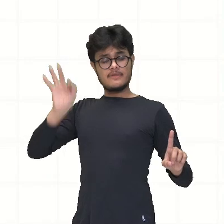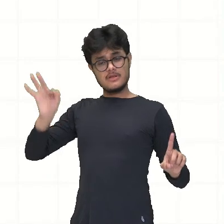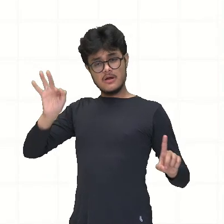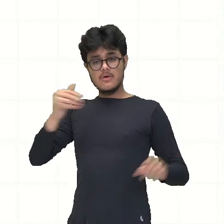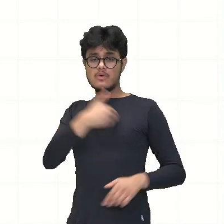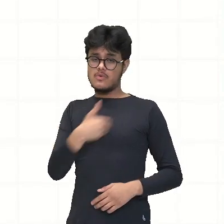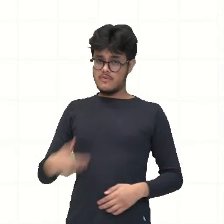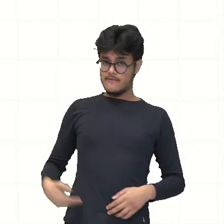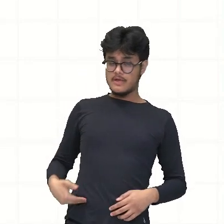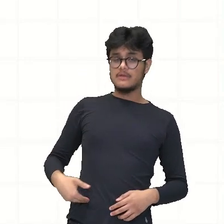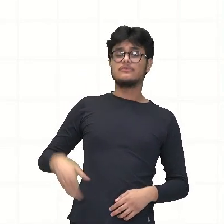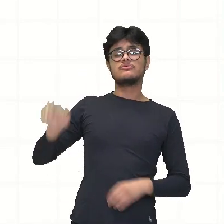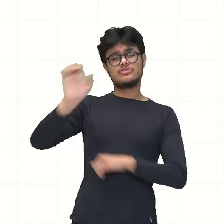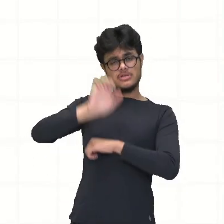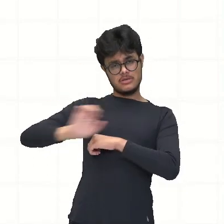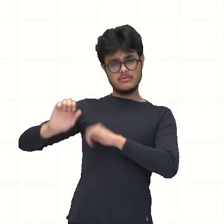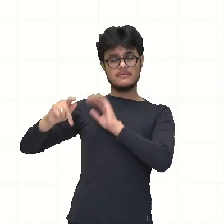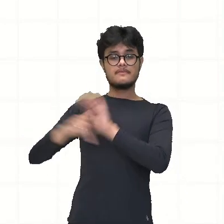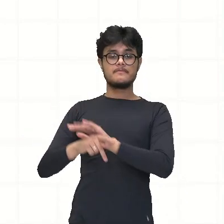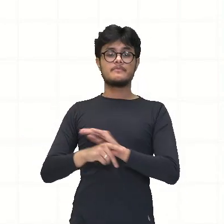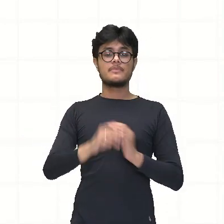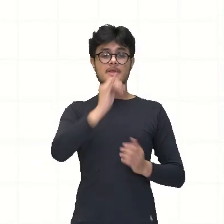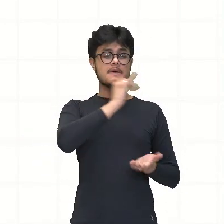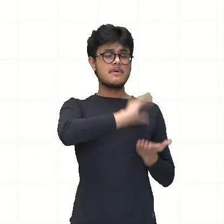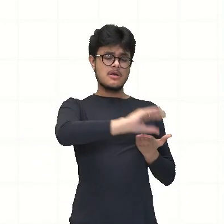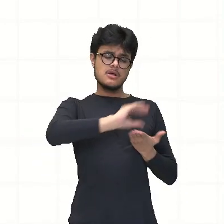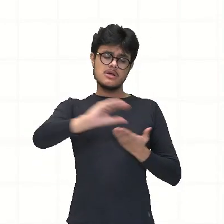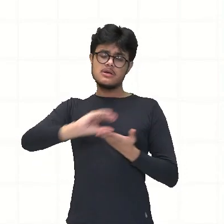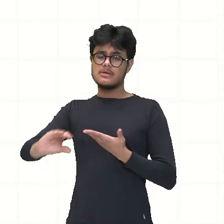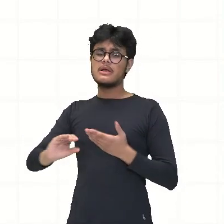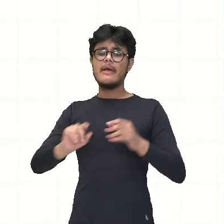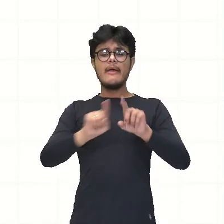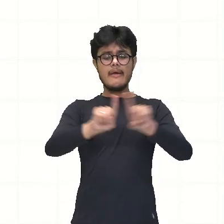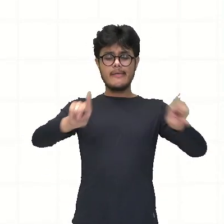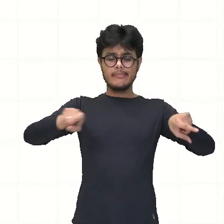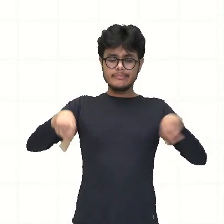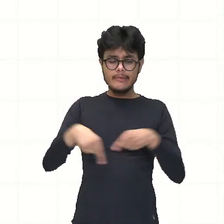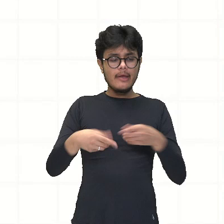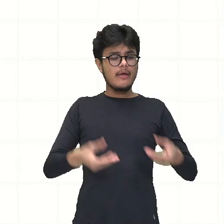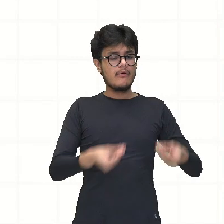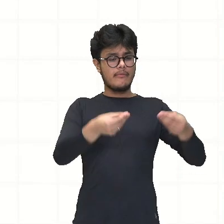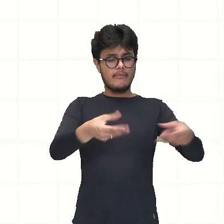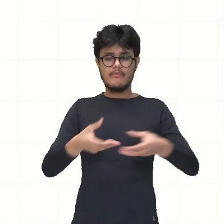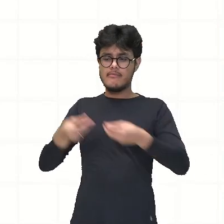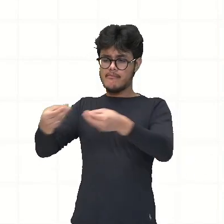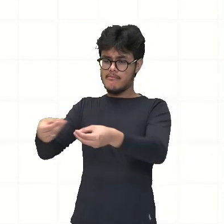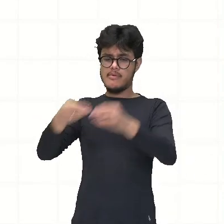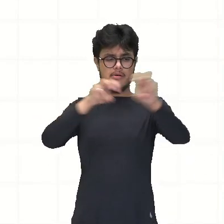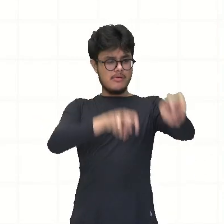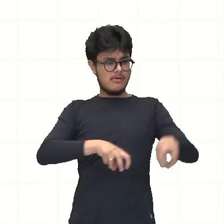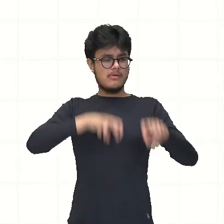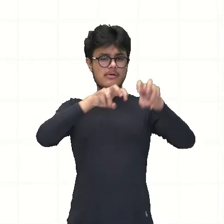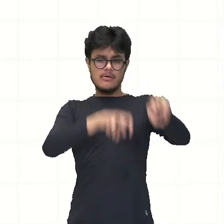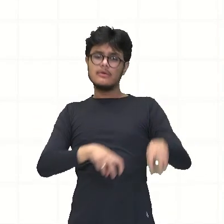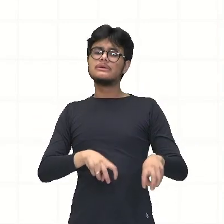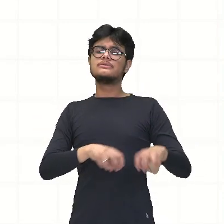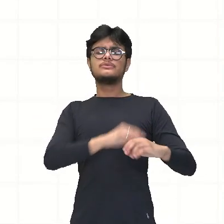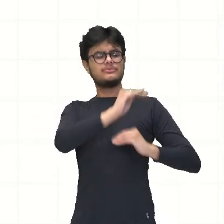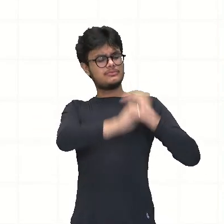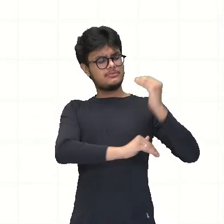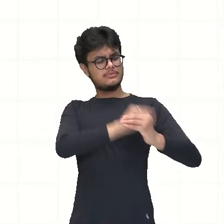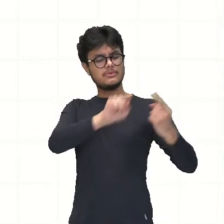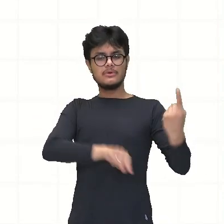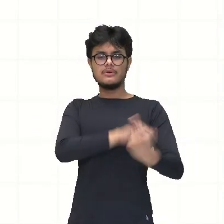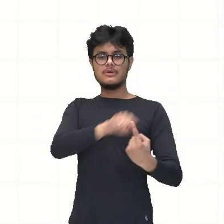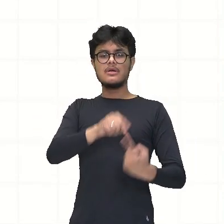E aí a gente pode destacar a doação de lotes de terra para a prática da atividade da agricultura, né? Que foi desenvolvido aí